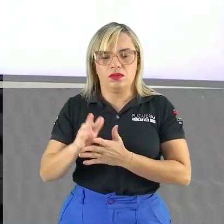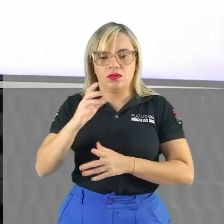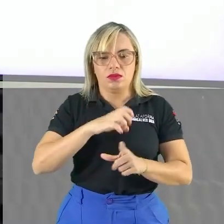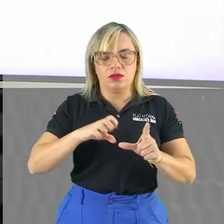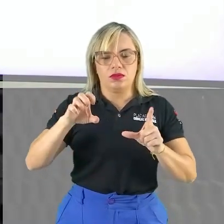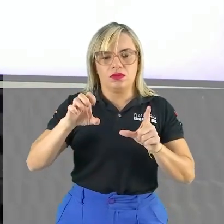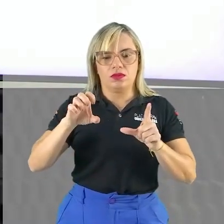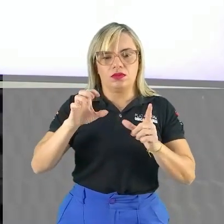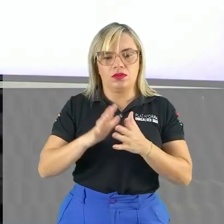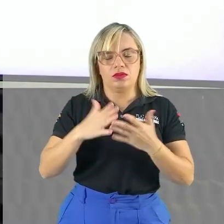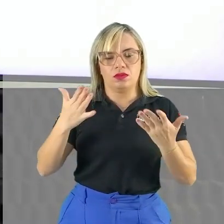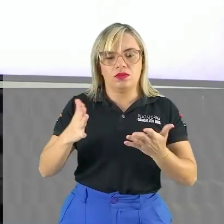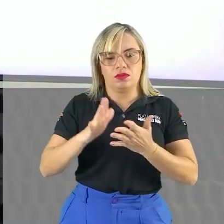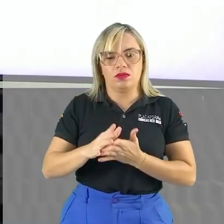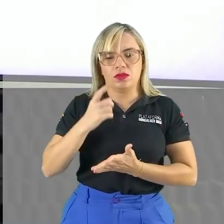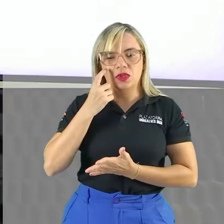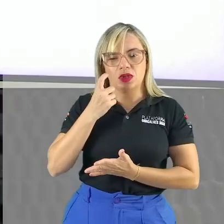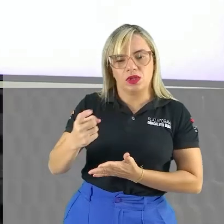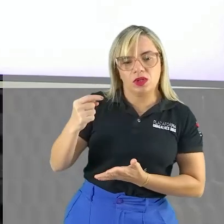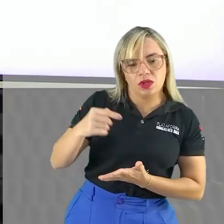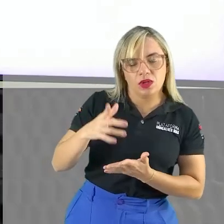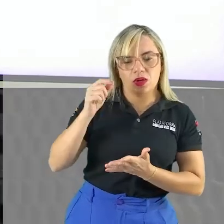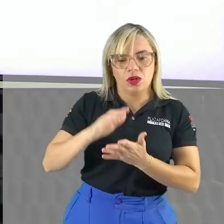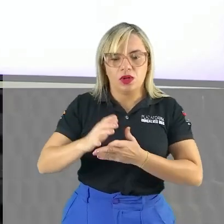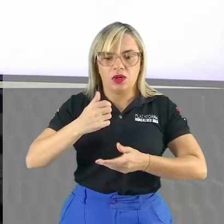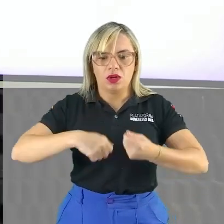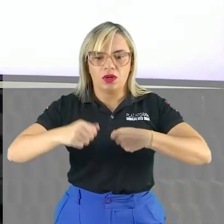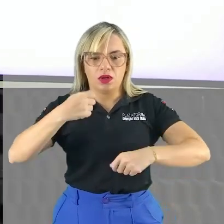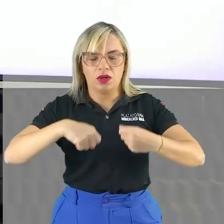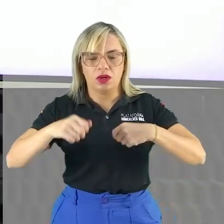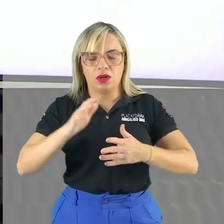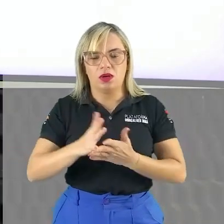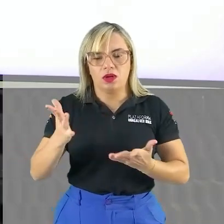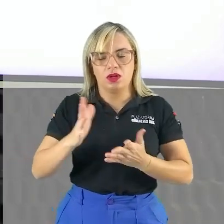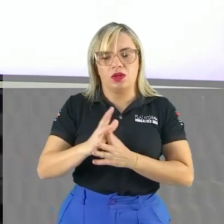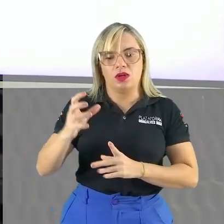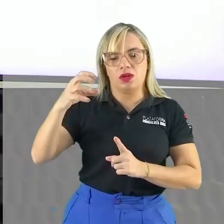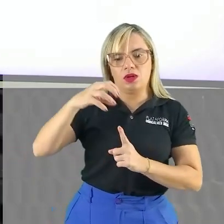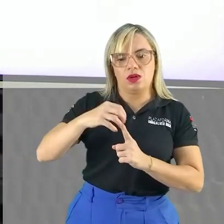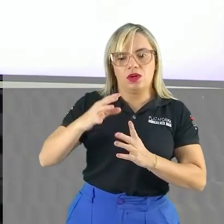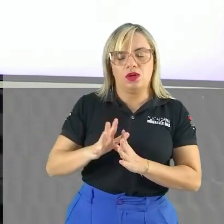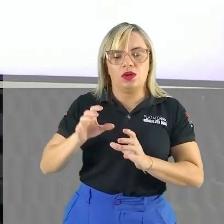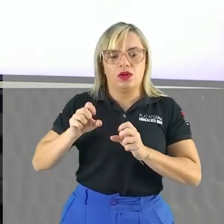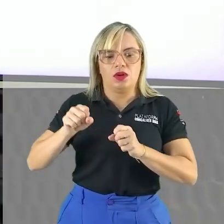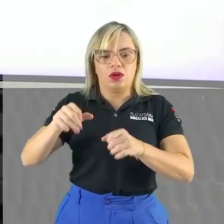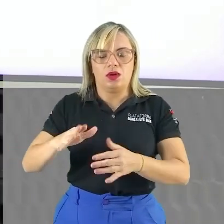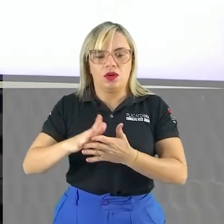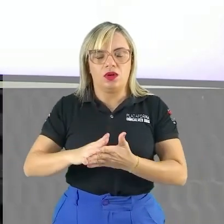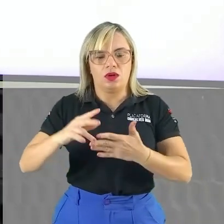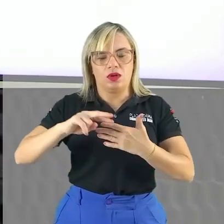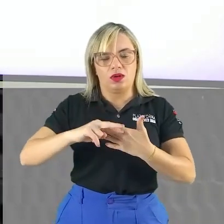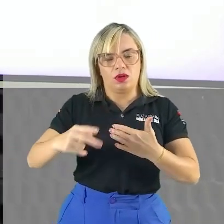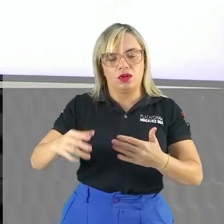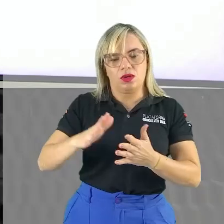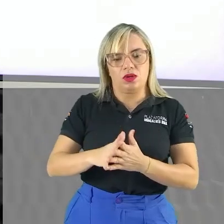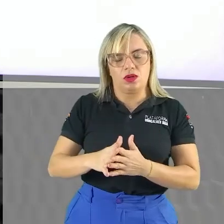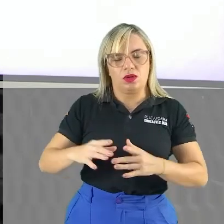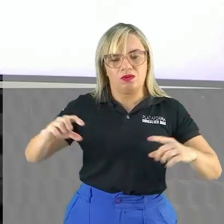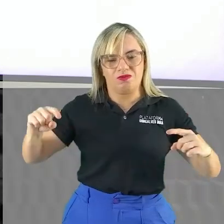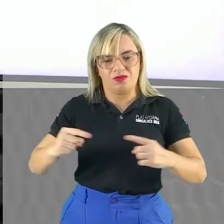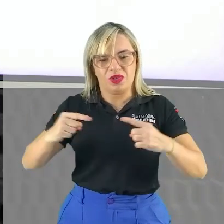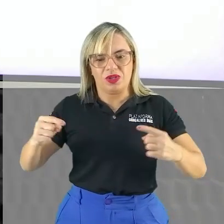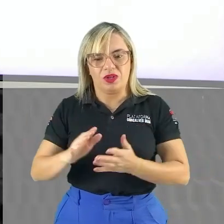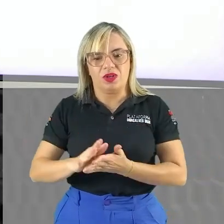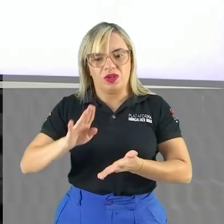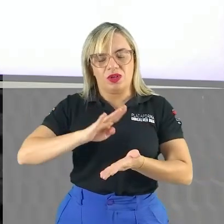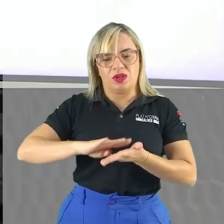E. Ou seja, os interesses econômicos da coroa e dos colonos chocavam-se com a ideia ou a missão dos jesuítas. E por isso,